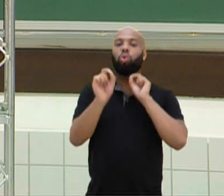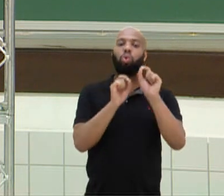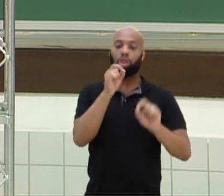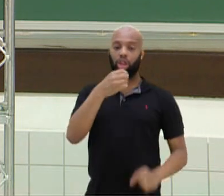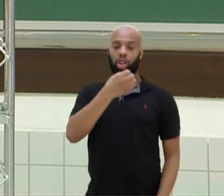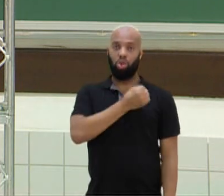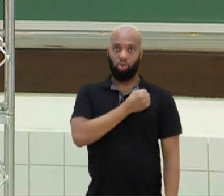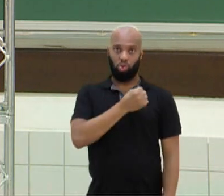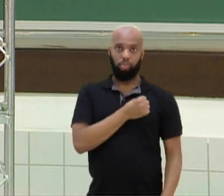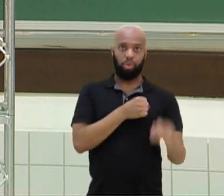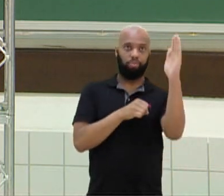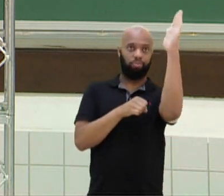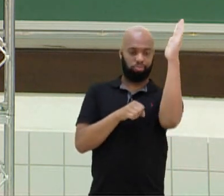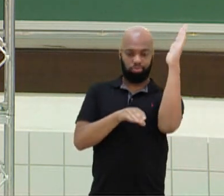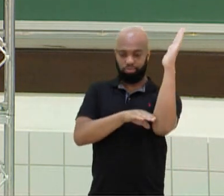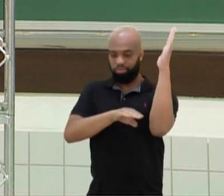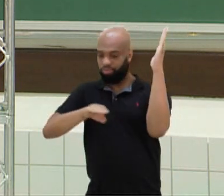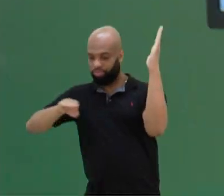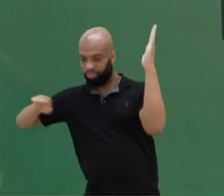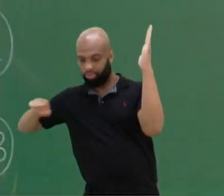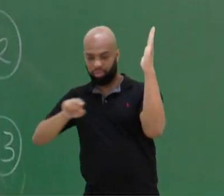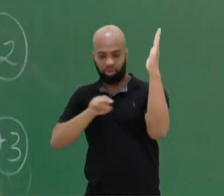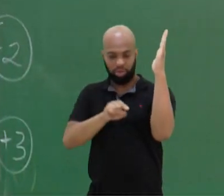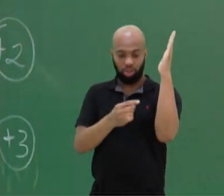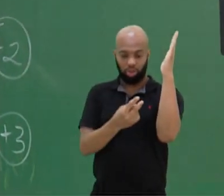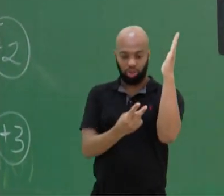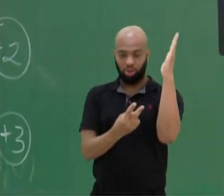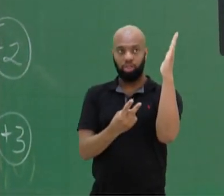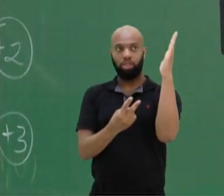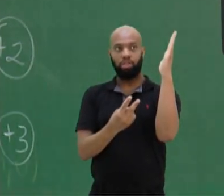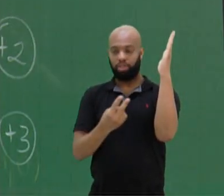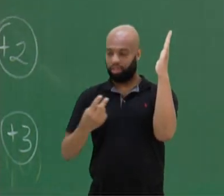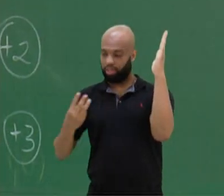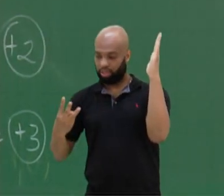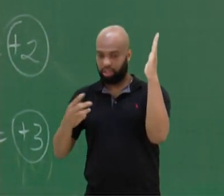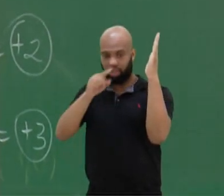2. Esse valor dá 3 positivo.